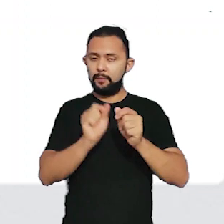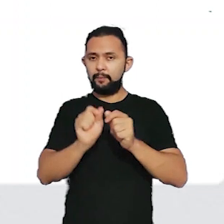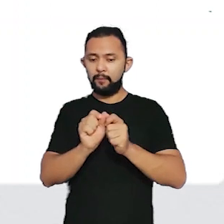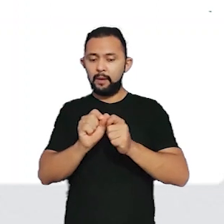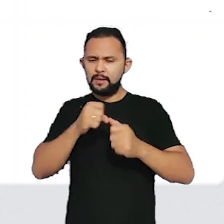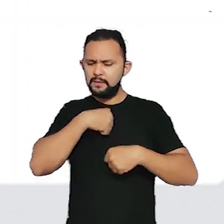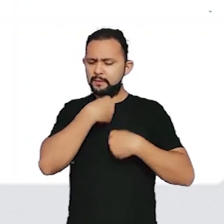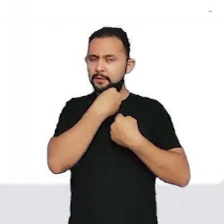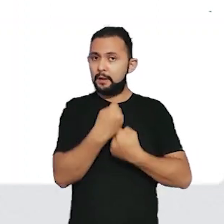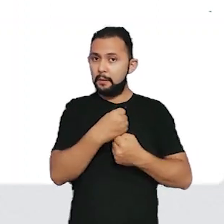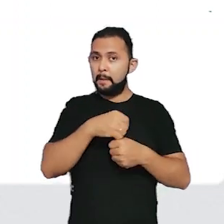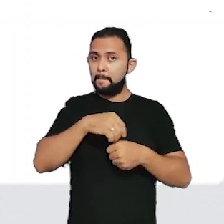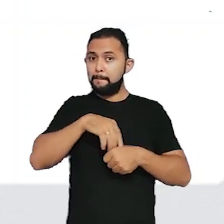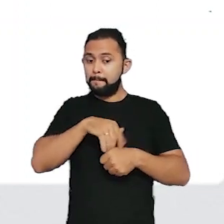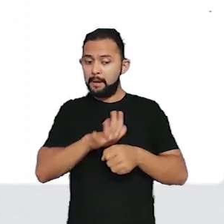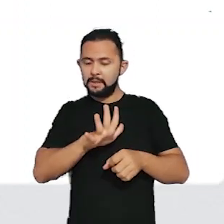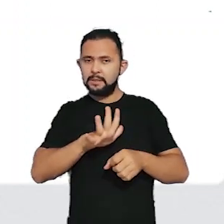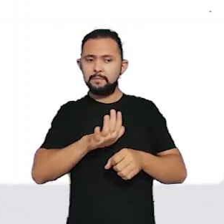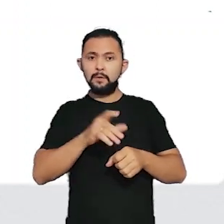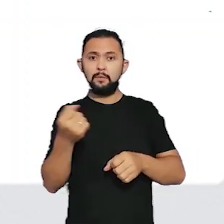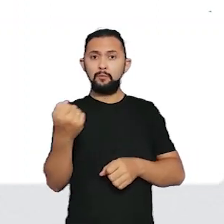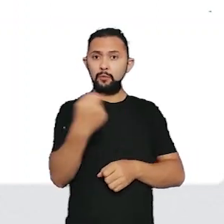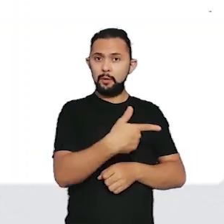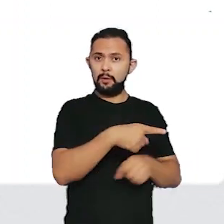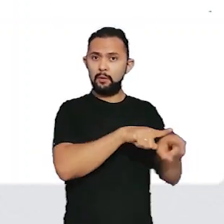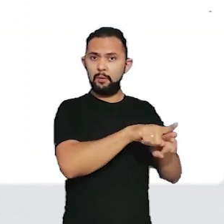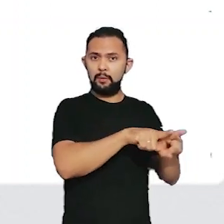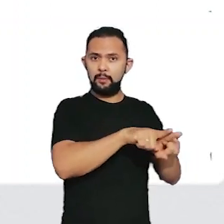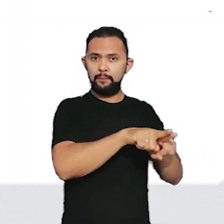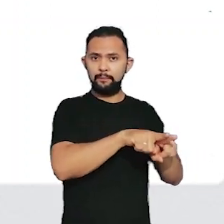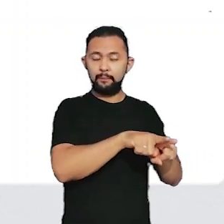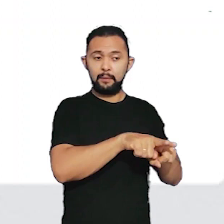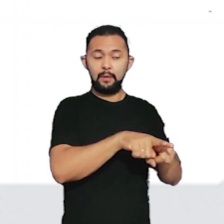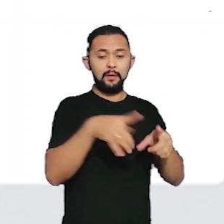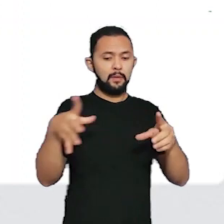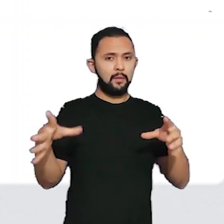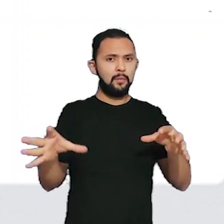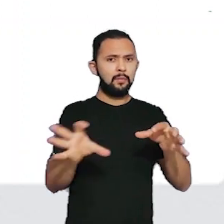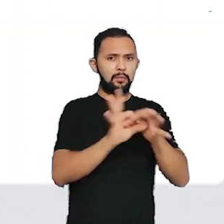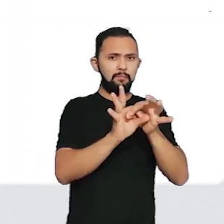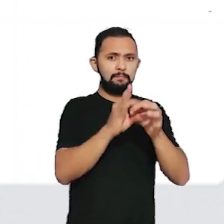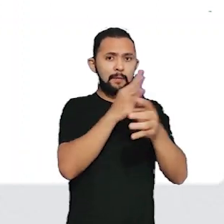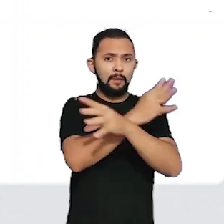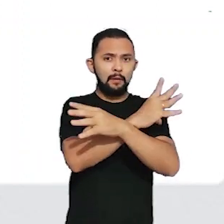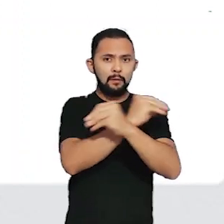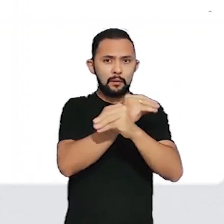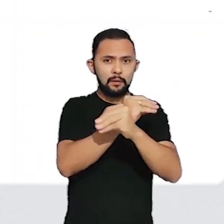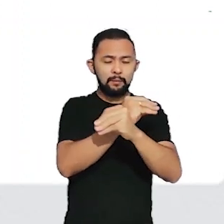mais que, trazendo essa relação de comparação. Então, onde eu tenho o conectivo que, eu vou chamar de